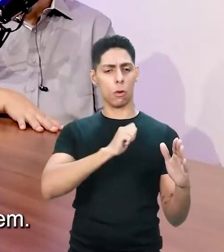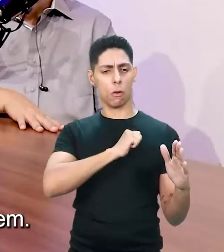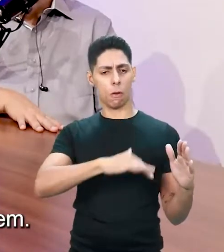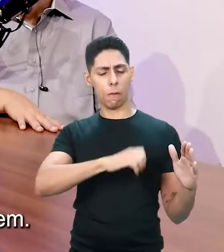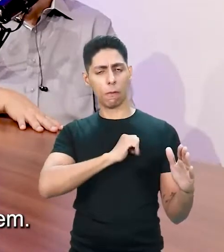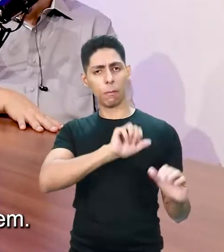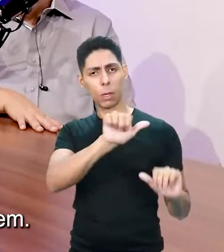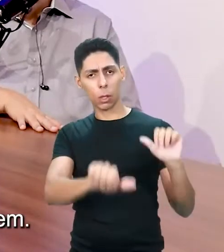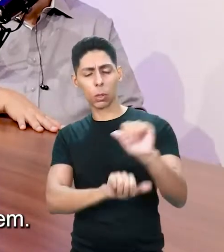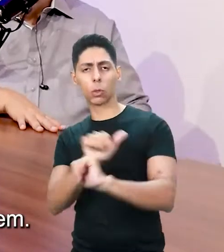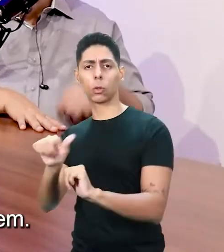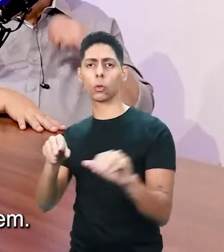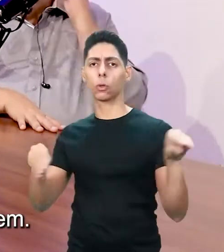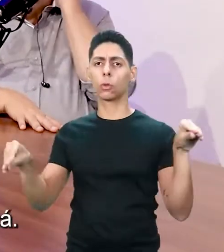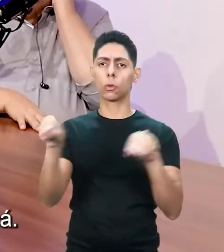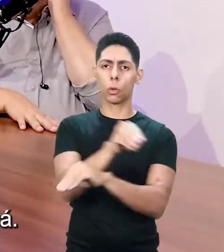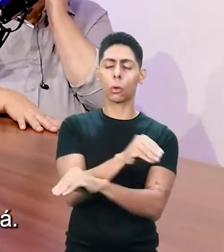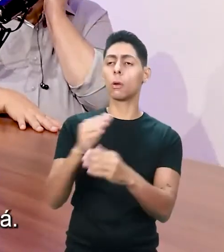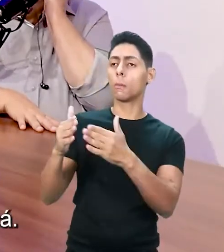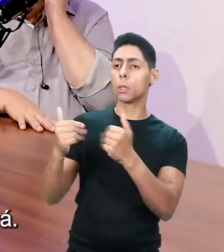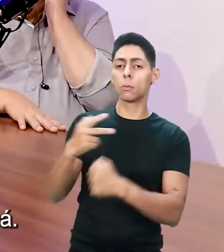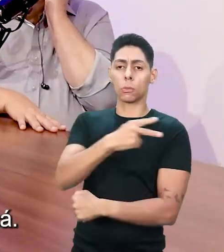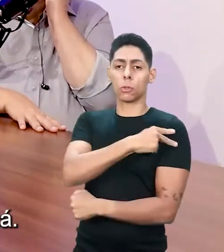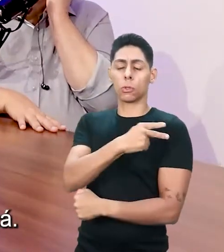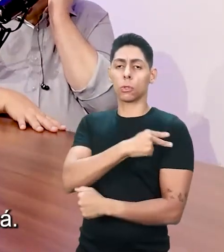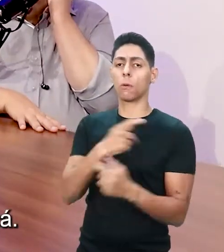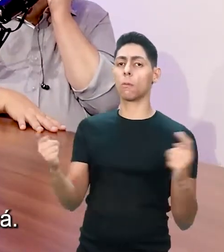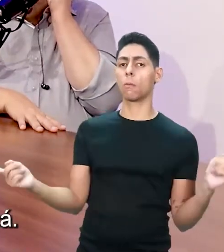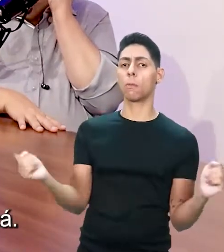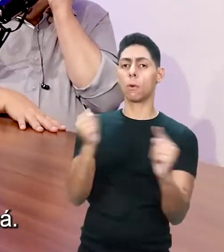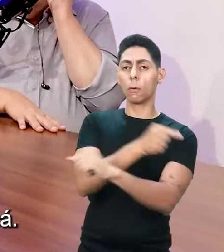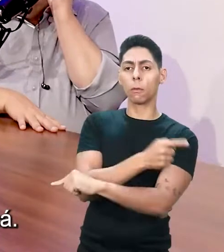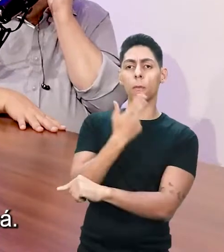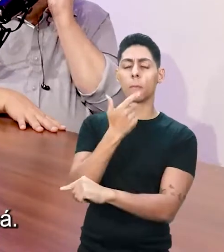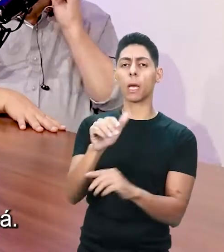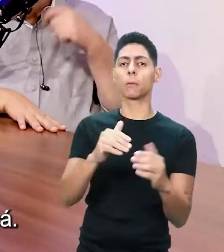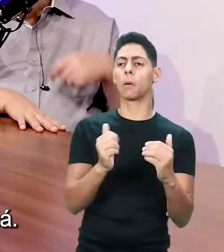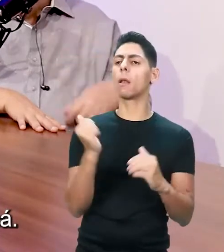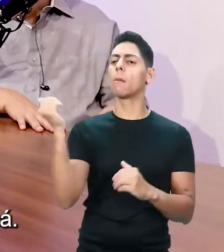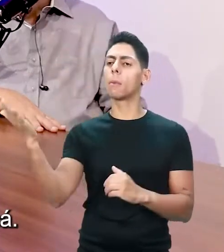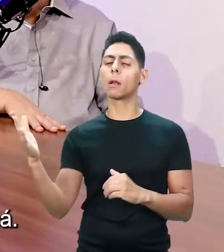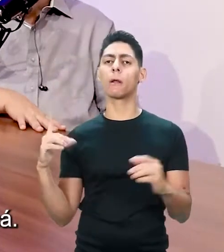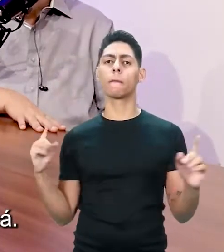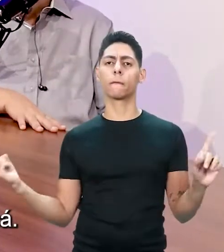ele pediu ao Kleber Leite, que era o chefe de reportagem da época, Kleber, manda agora o Marcos Aurélio para o lado de lá